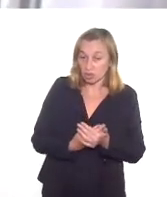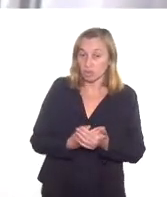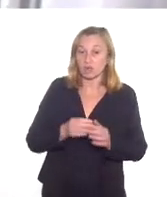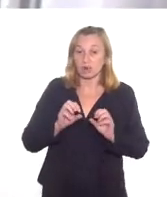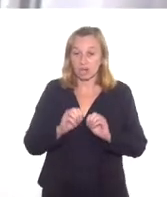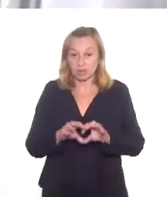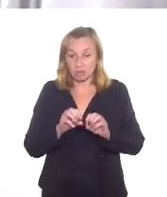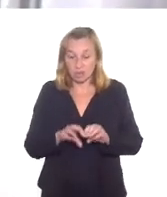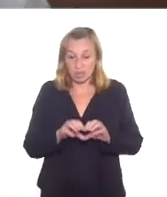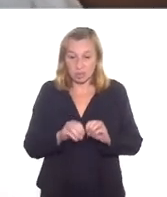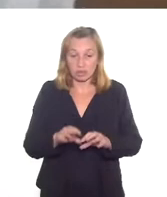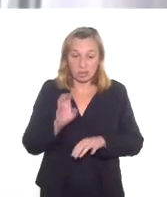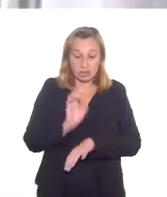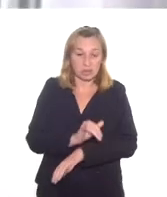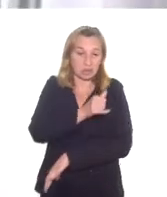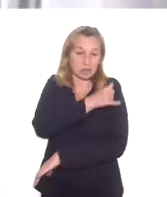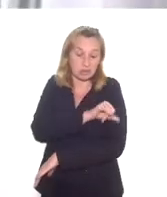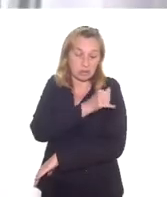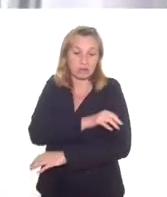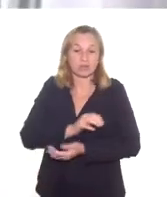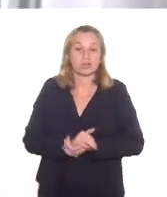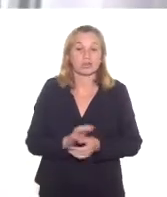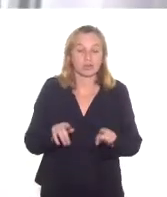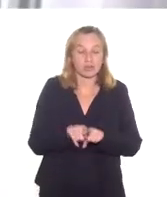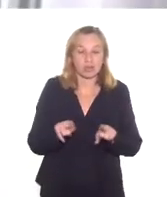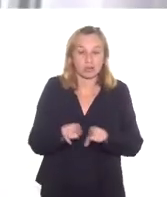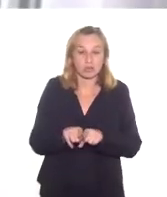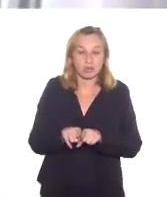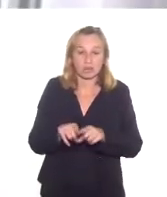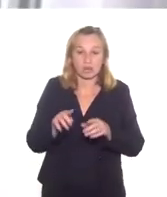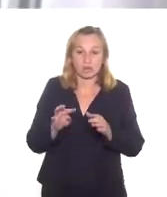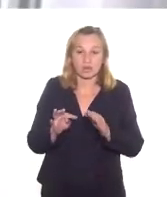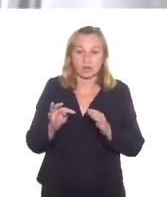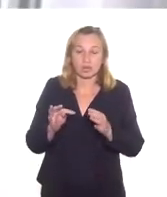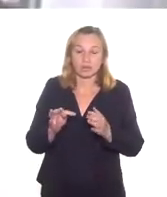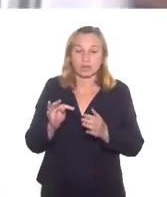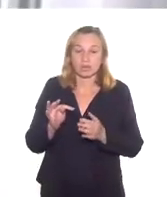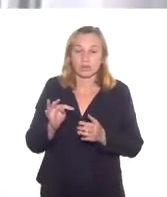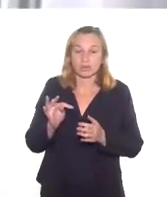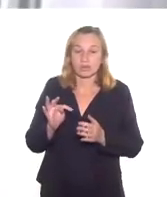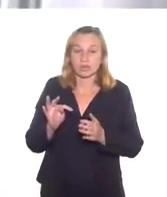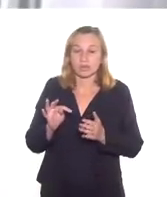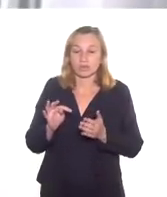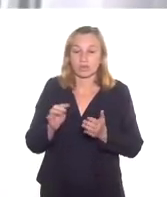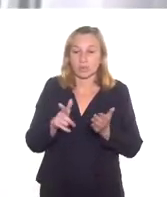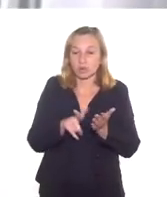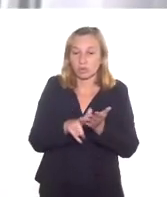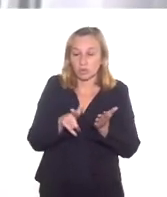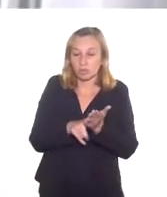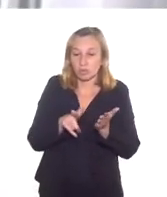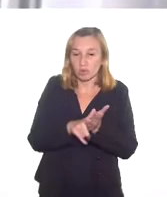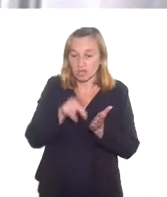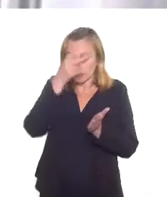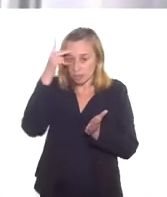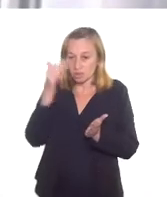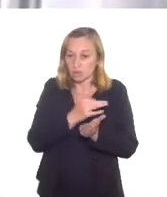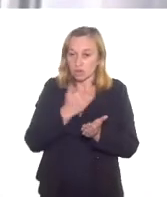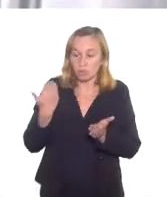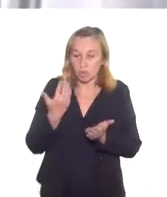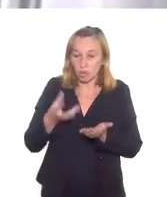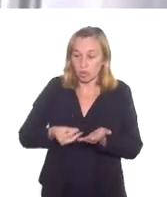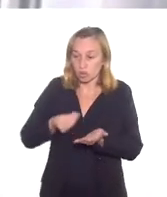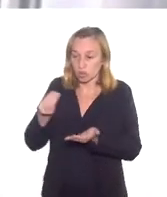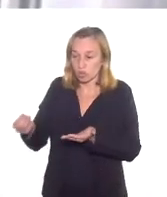educação na cidade do Rio de Janeiro, além de reconhecer o testamento do doador, né, ainda por cima protege esta escola